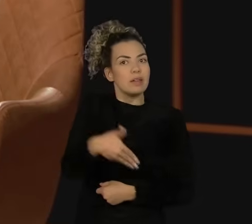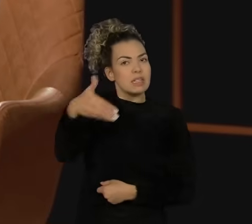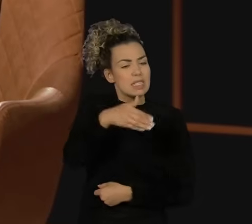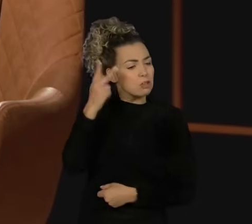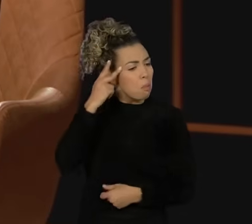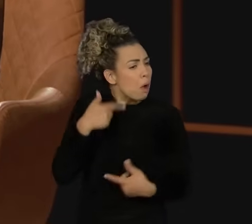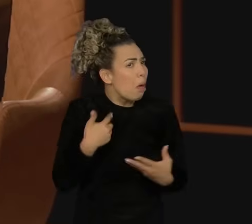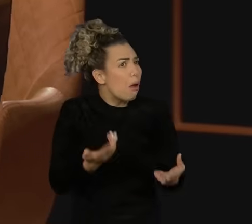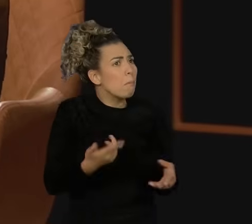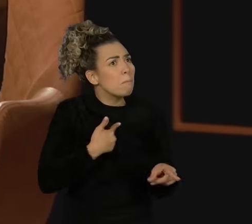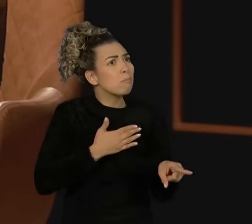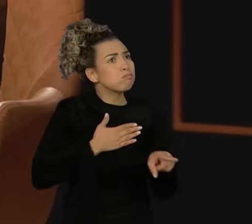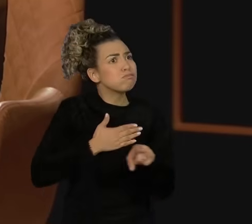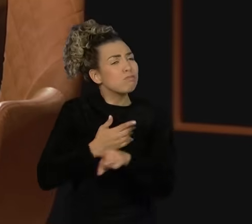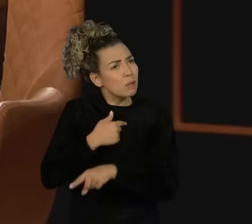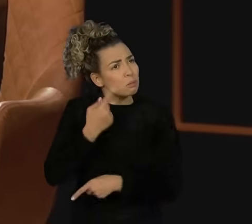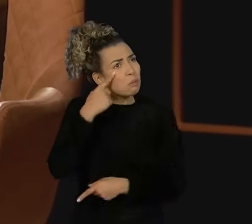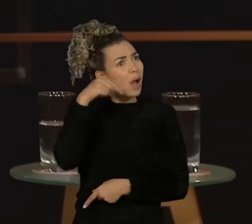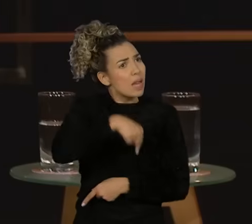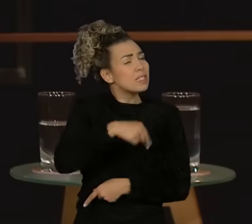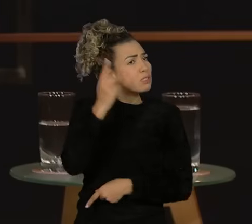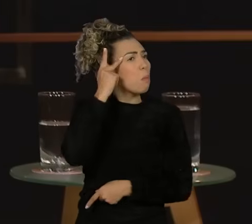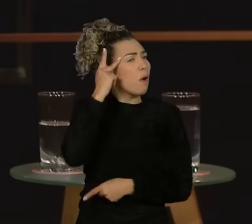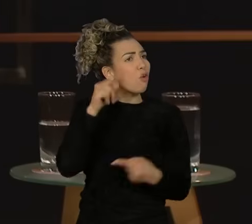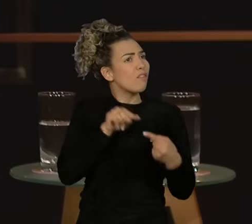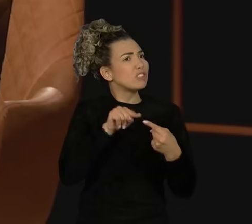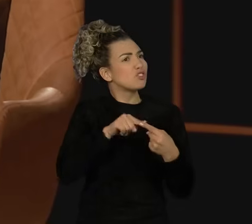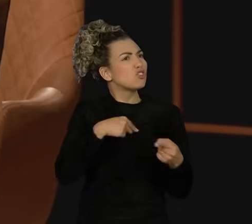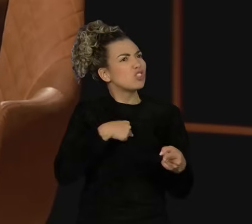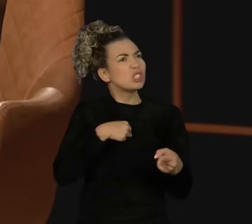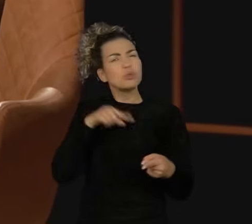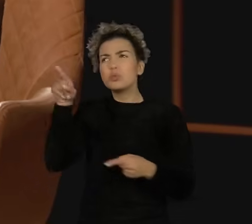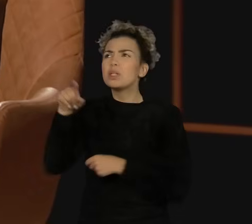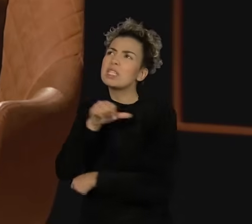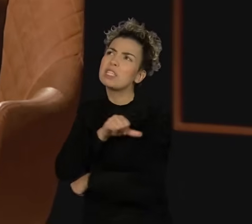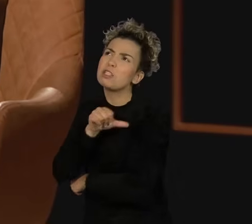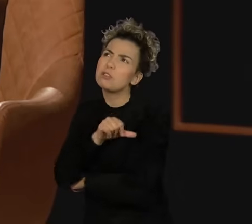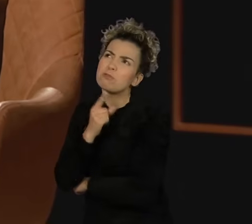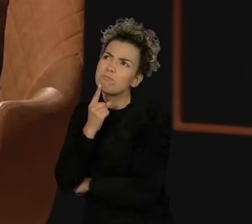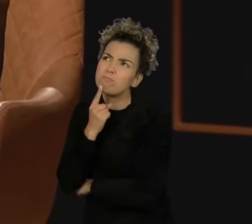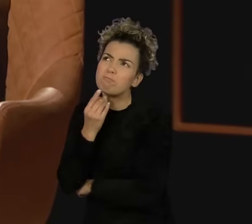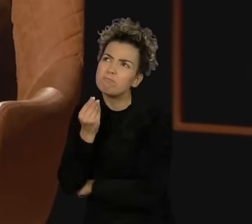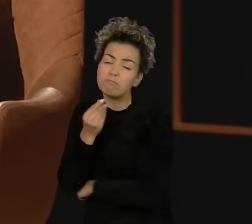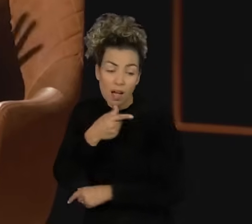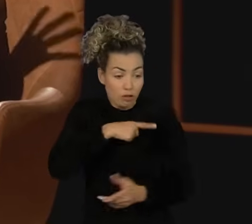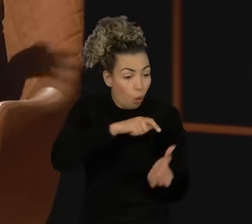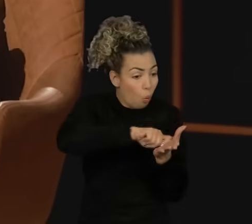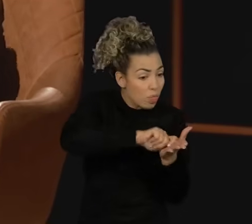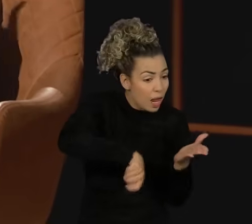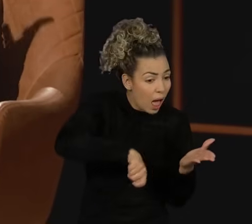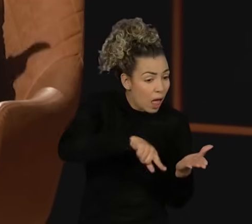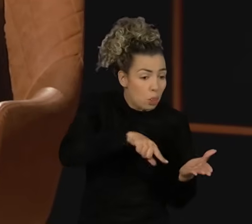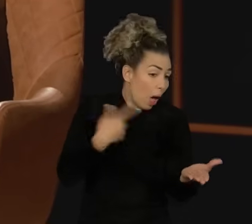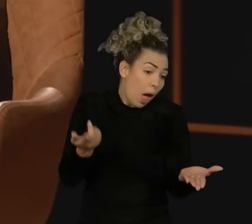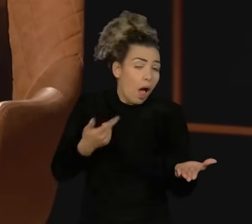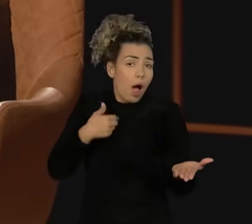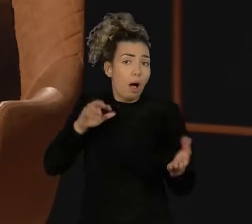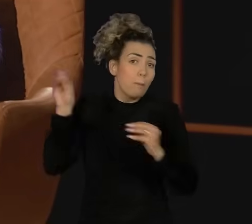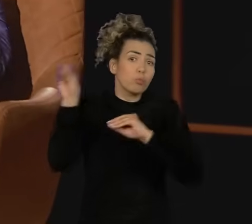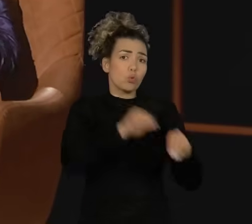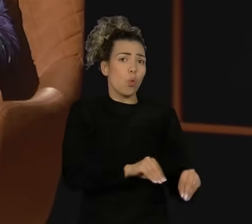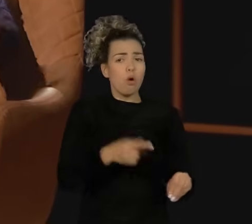tem muito mais a ver comigo do que o Rio de Janeiro. E aí aproveitei o contrato e falei, me mudei. Eu não tinha filhos, não tinha nada,